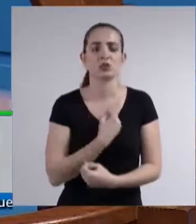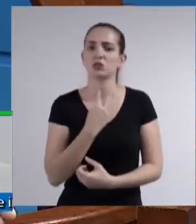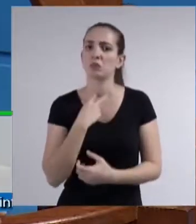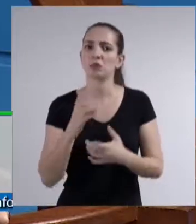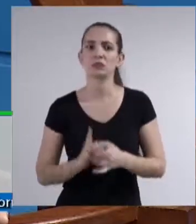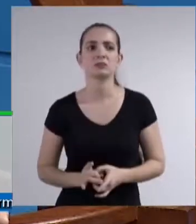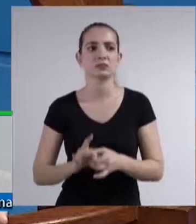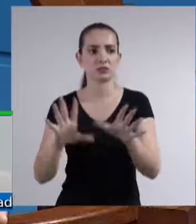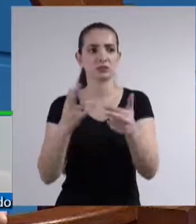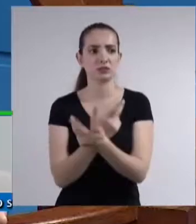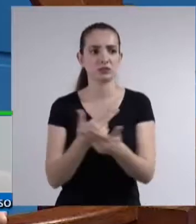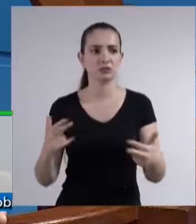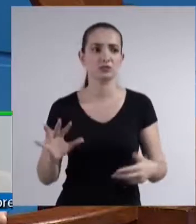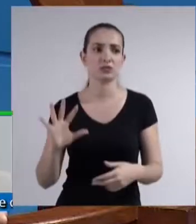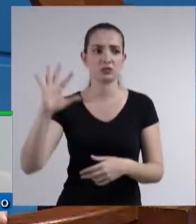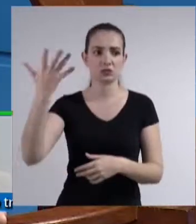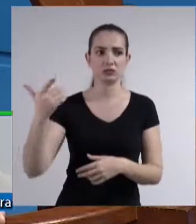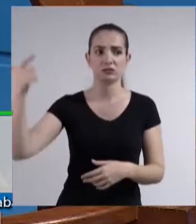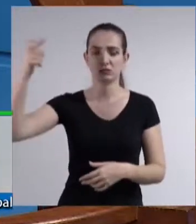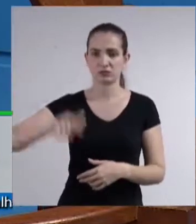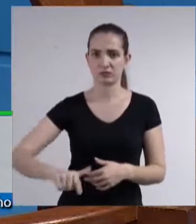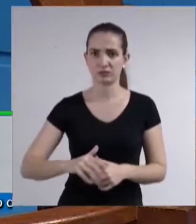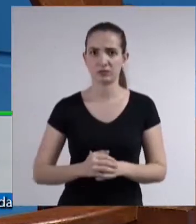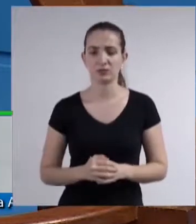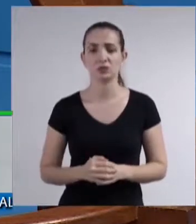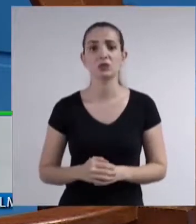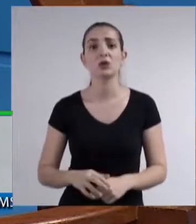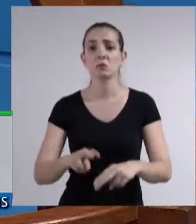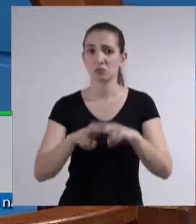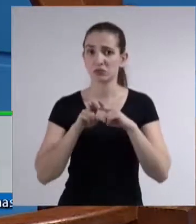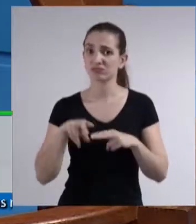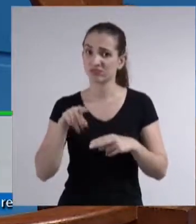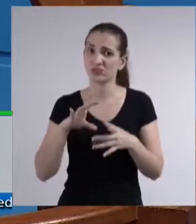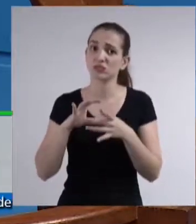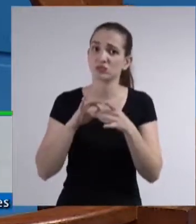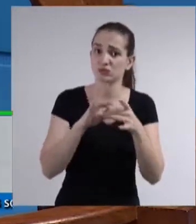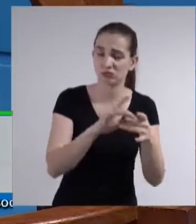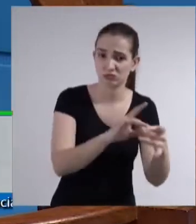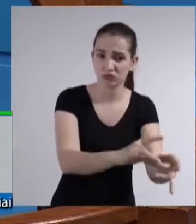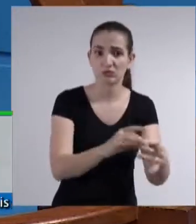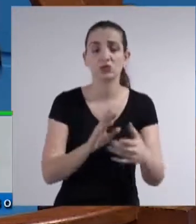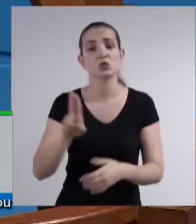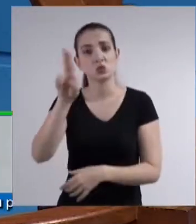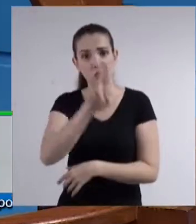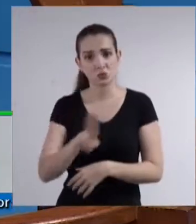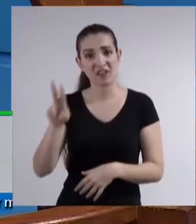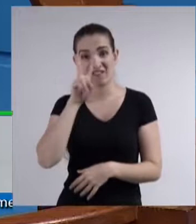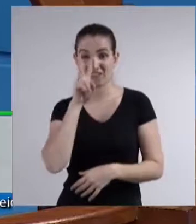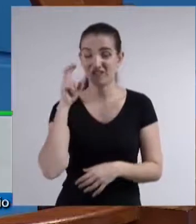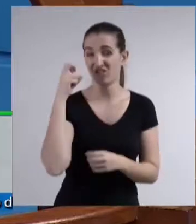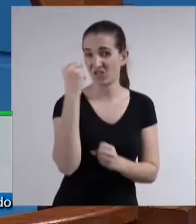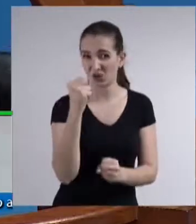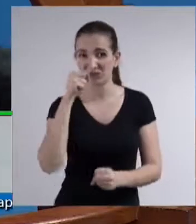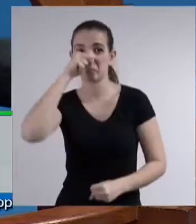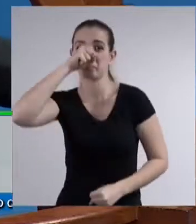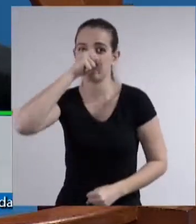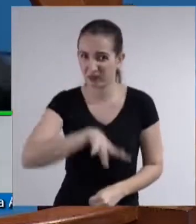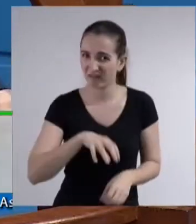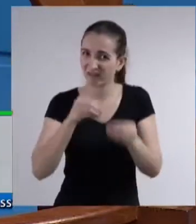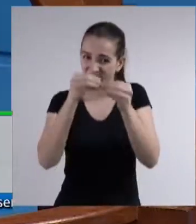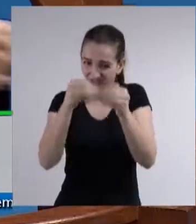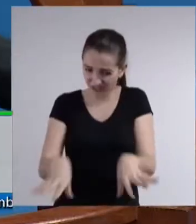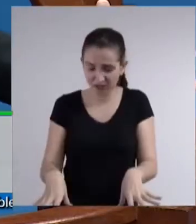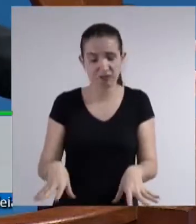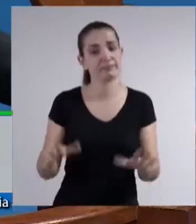coisas acontecessem novamente, né? Então, é nesse sentido do uso da força, da truculência, que eu acho que